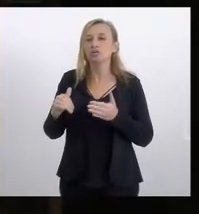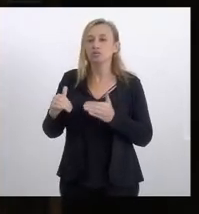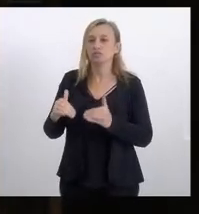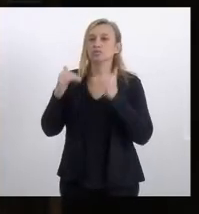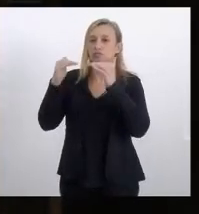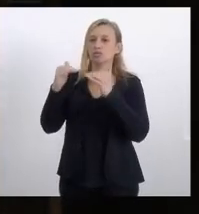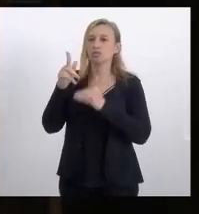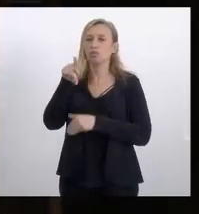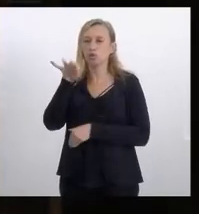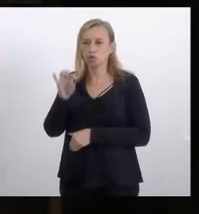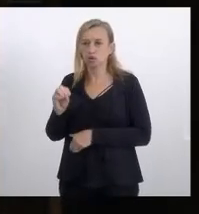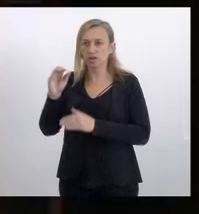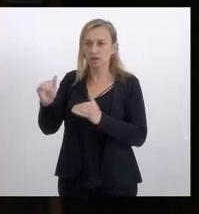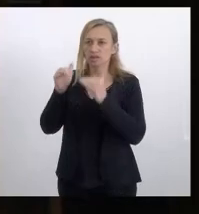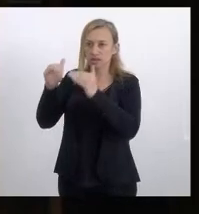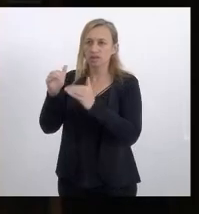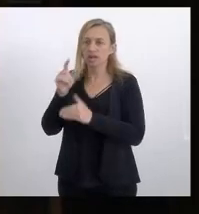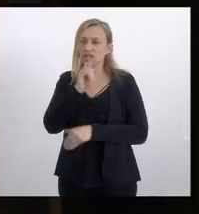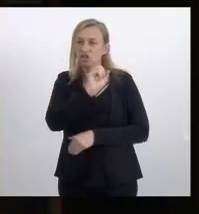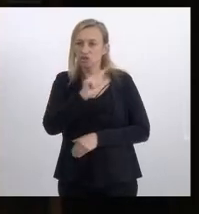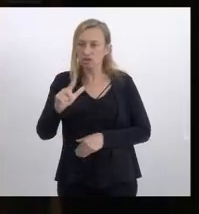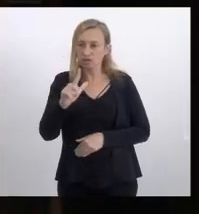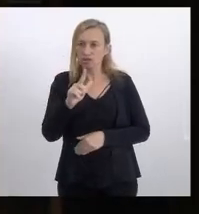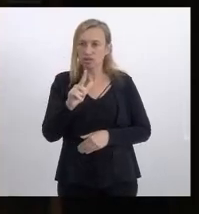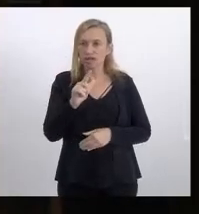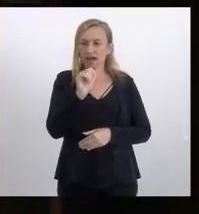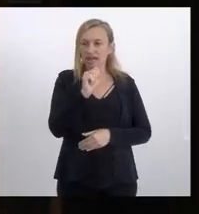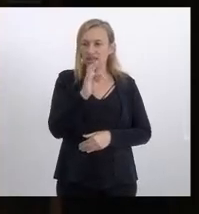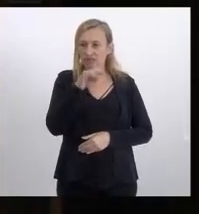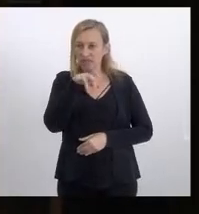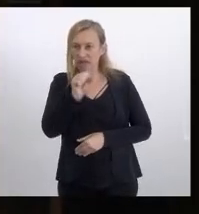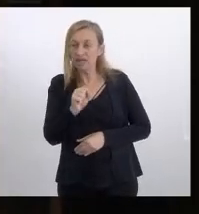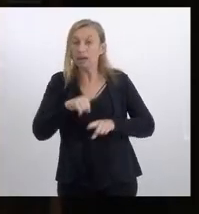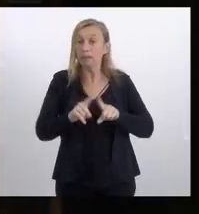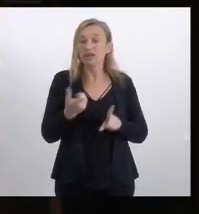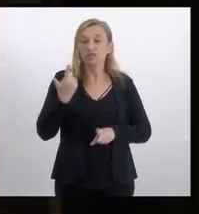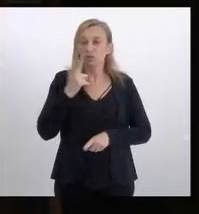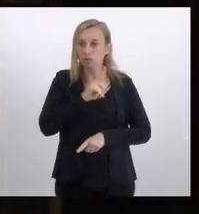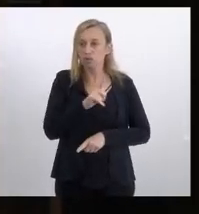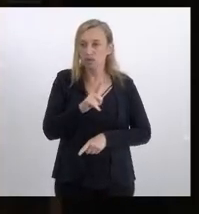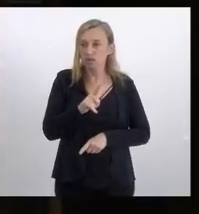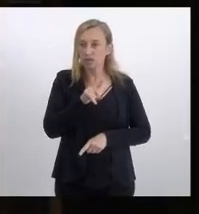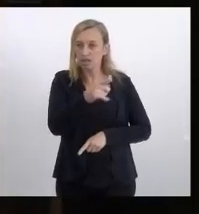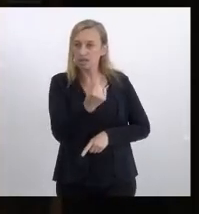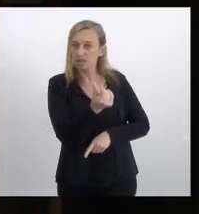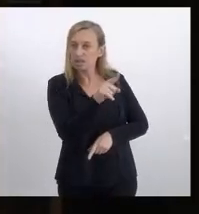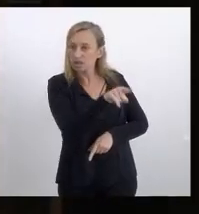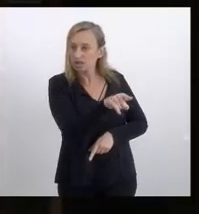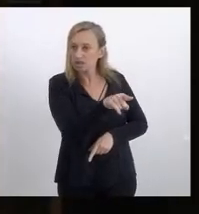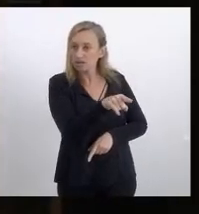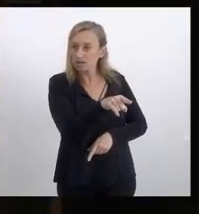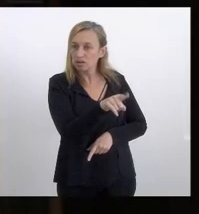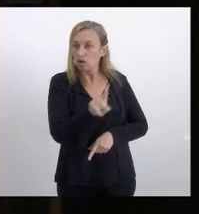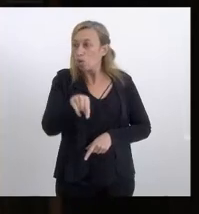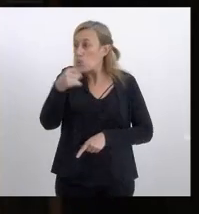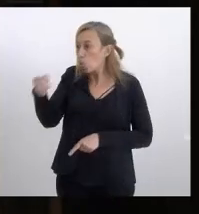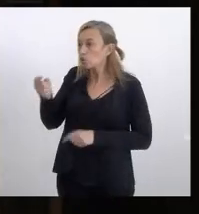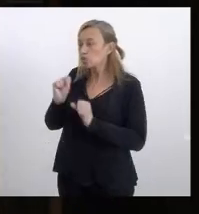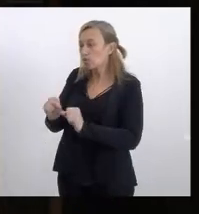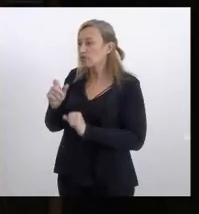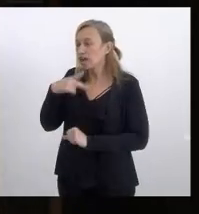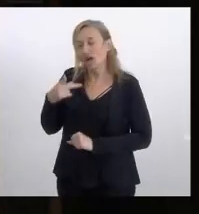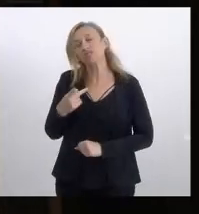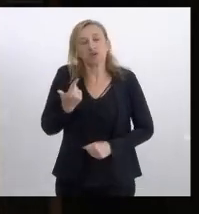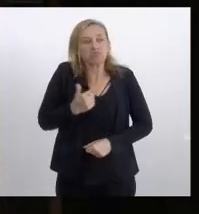acima eu vou abrir mão do meu dicionário na atividade mas eu vou ganhar essa grana e o outro pode